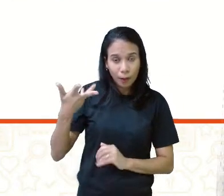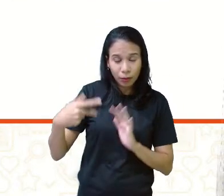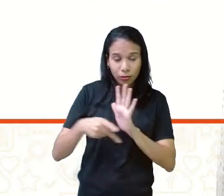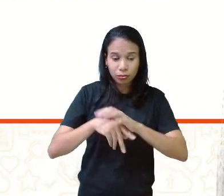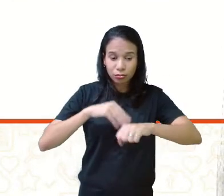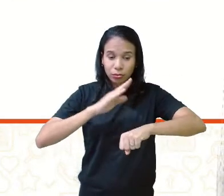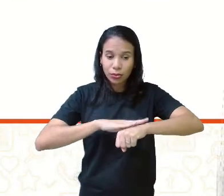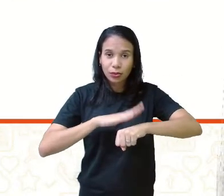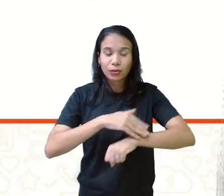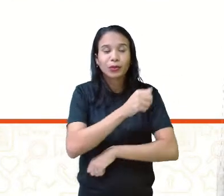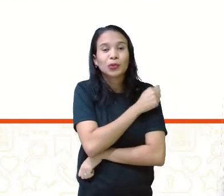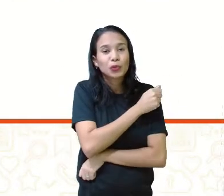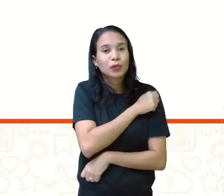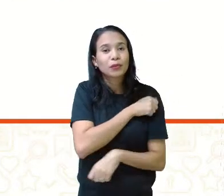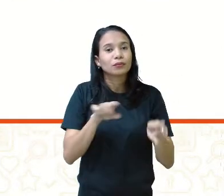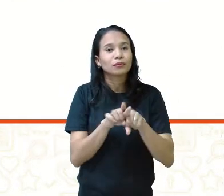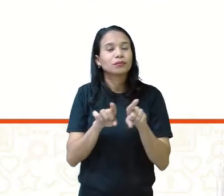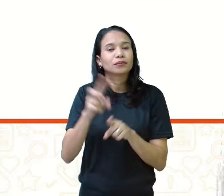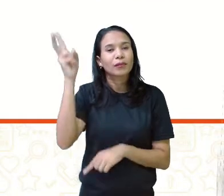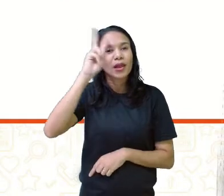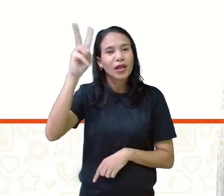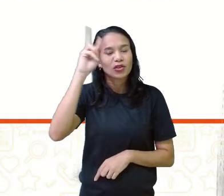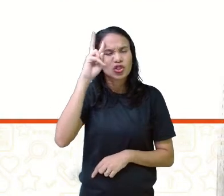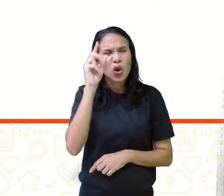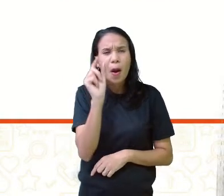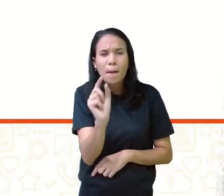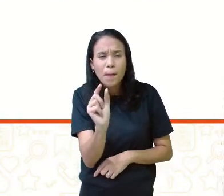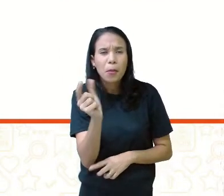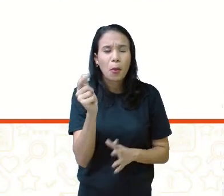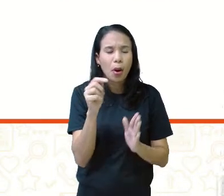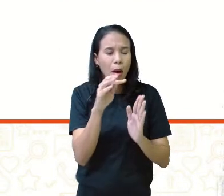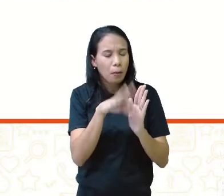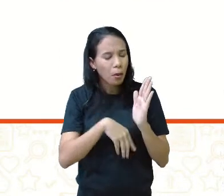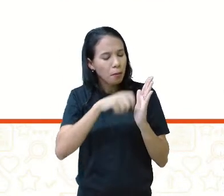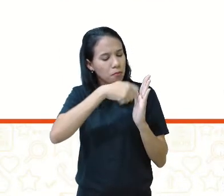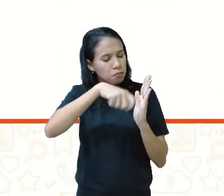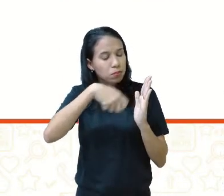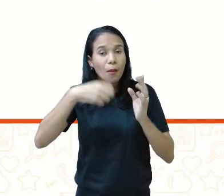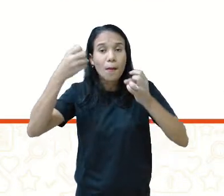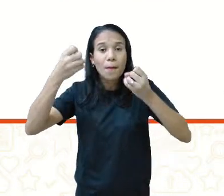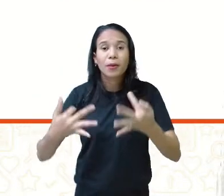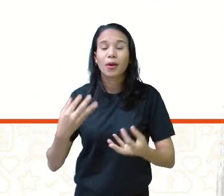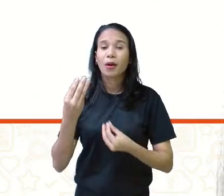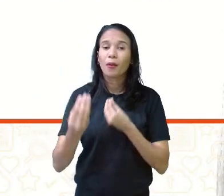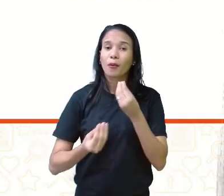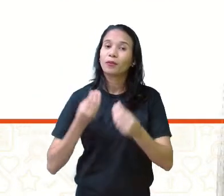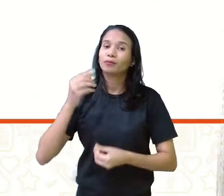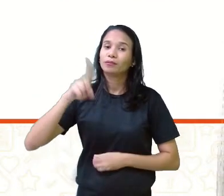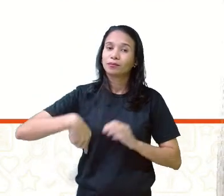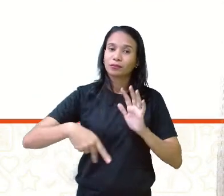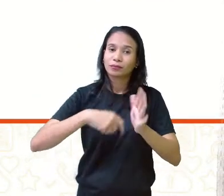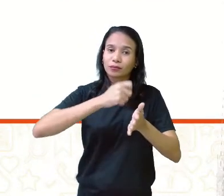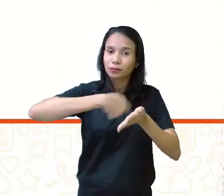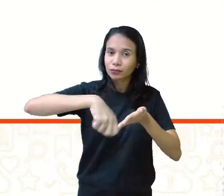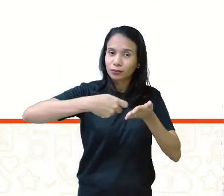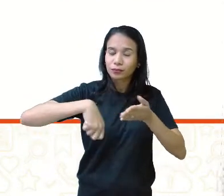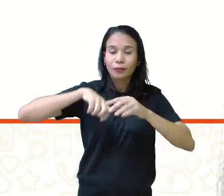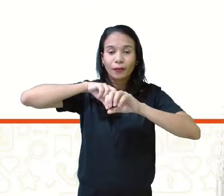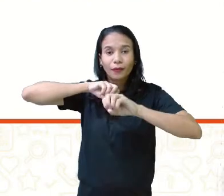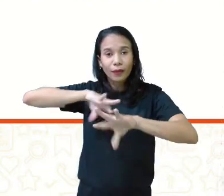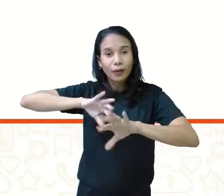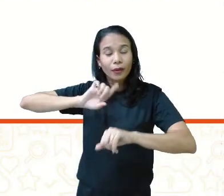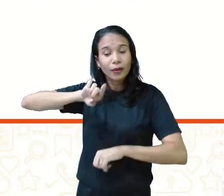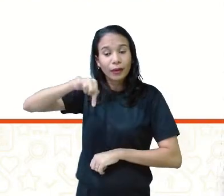estudante, palavras e histórias de poucas linhas, para explicar o que ocorreu com a escrita, para em